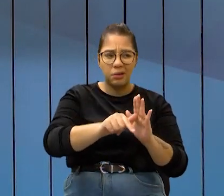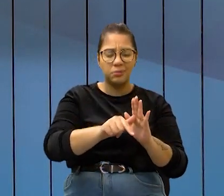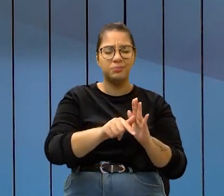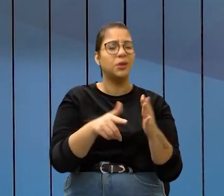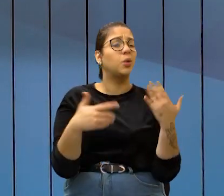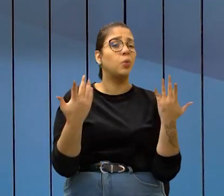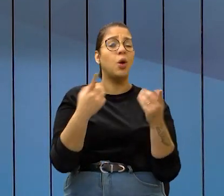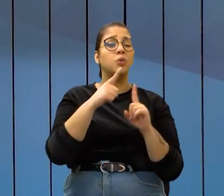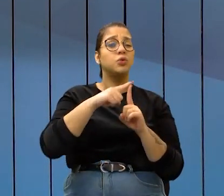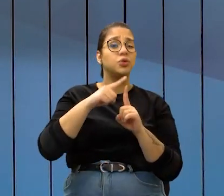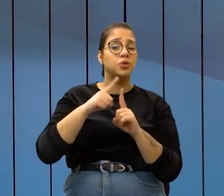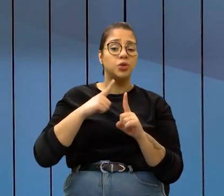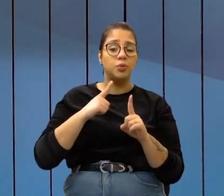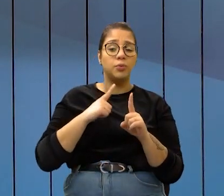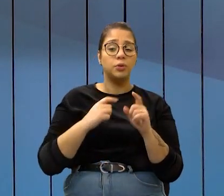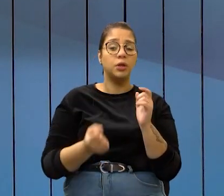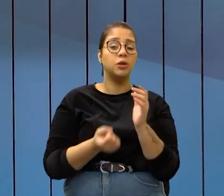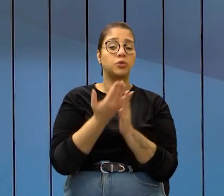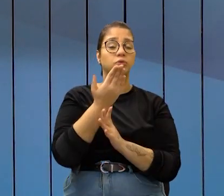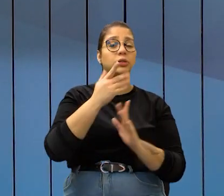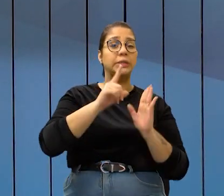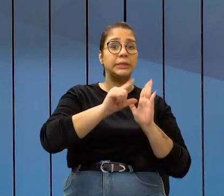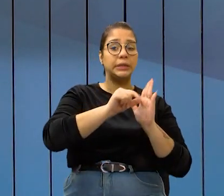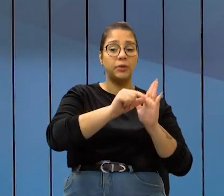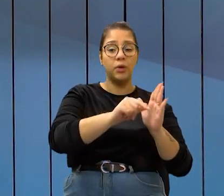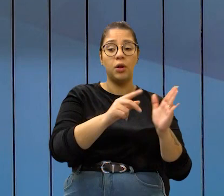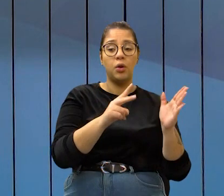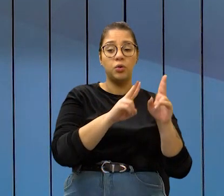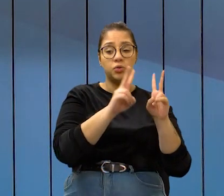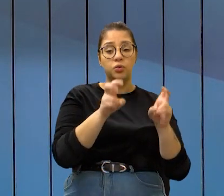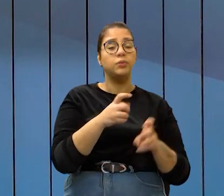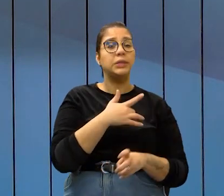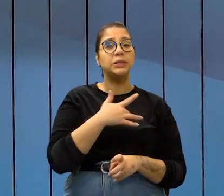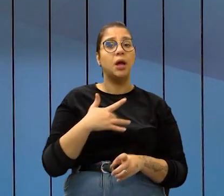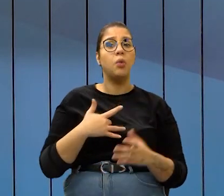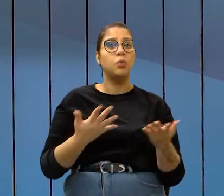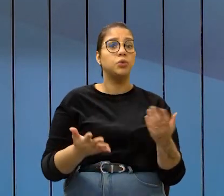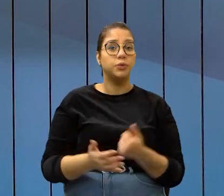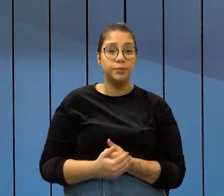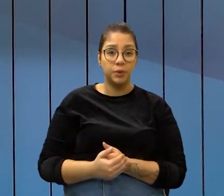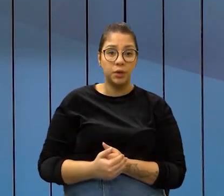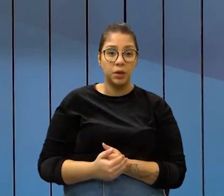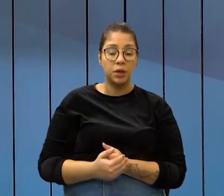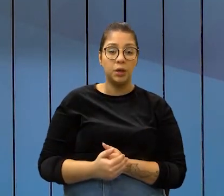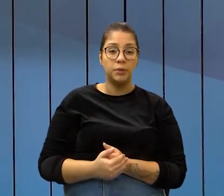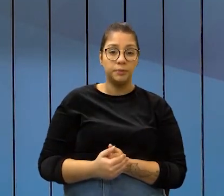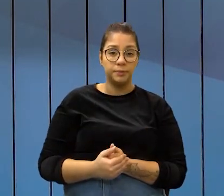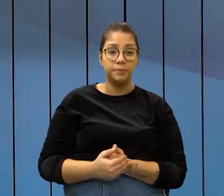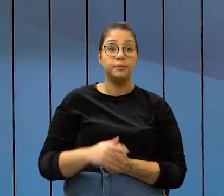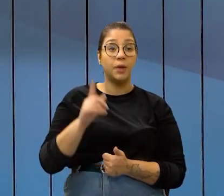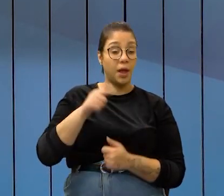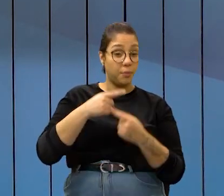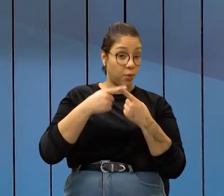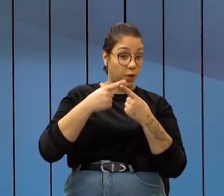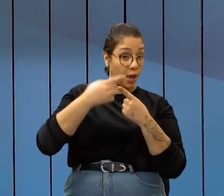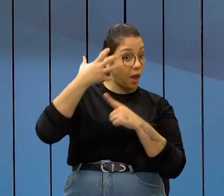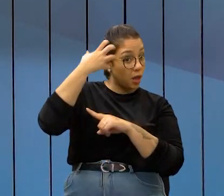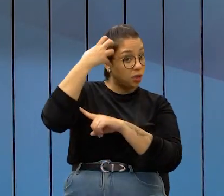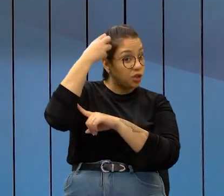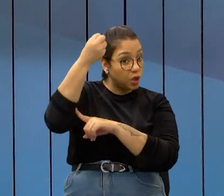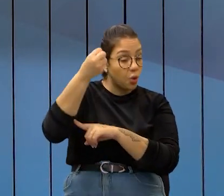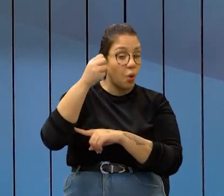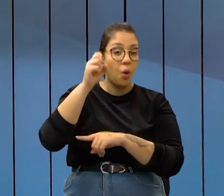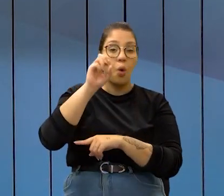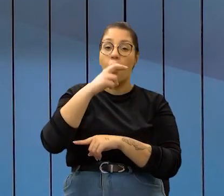sequela que pode vir dessa situação de saúde? Seria por conta da